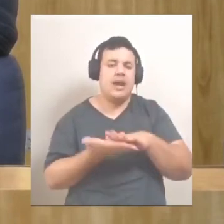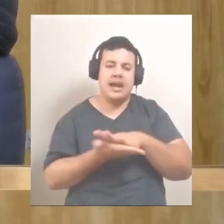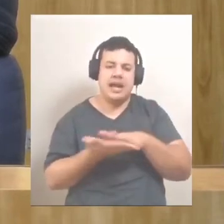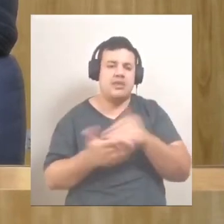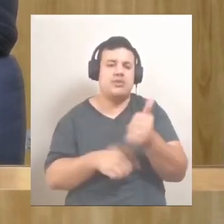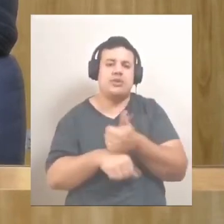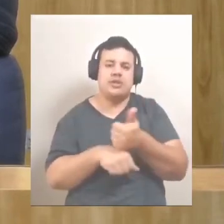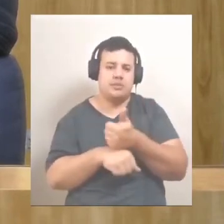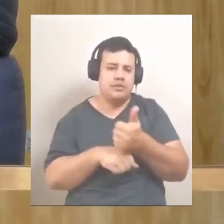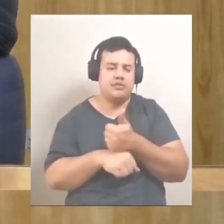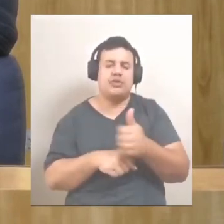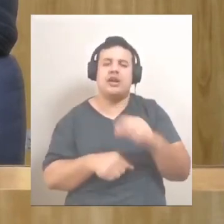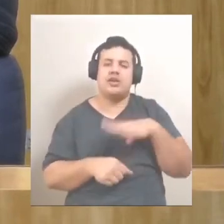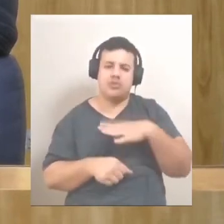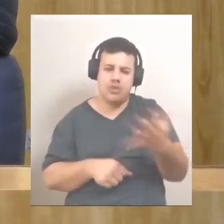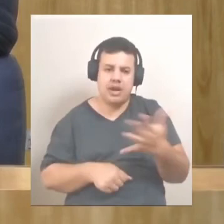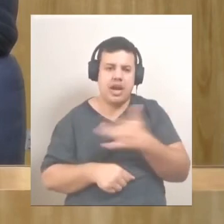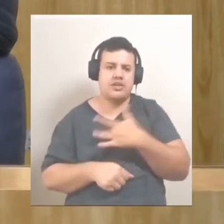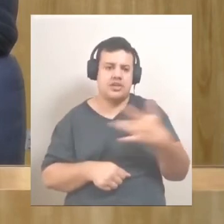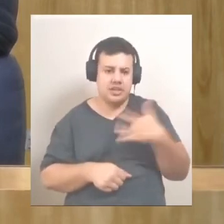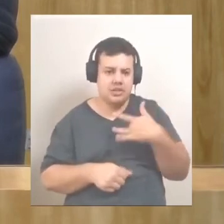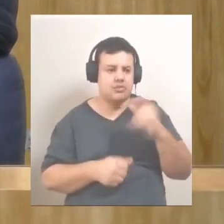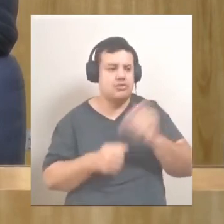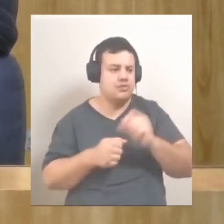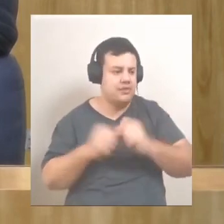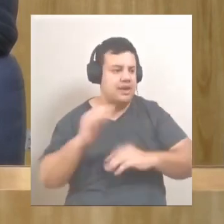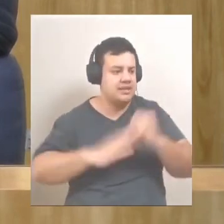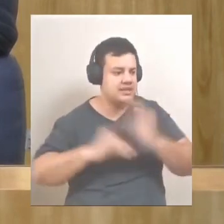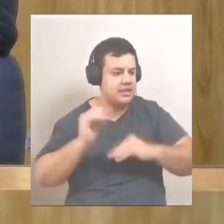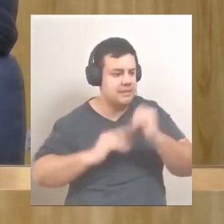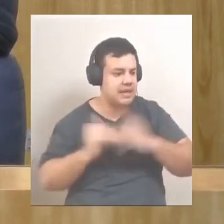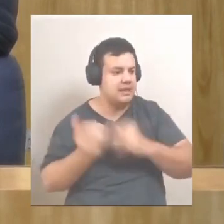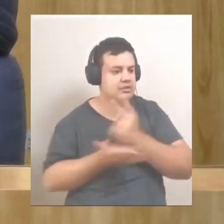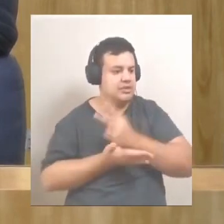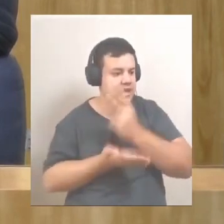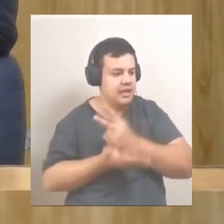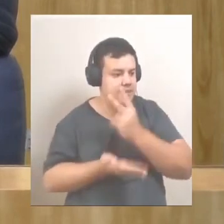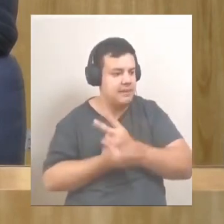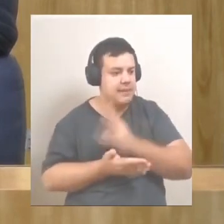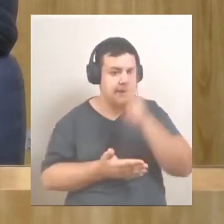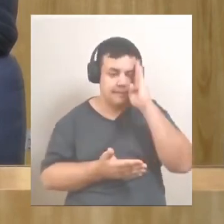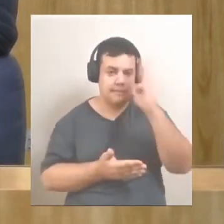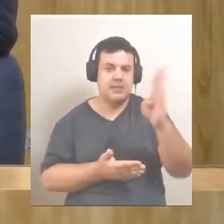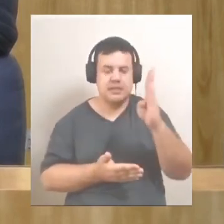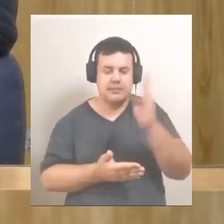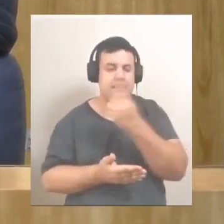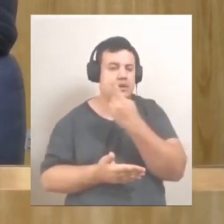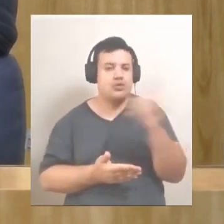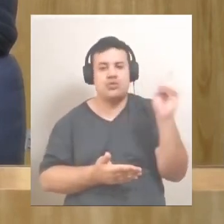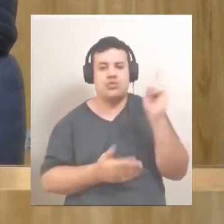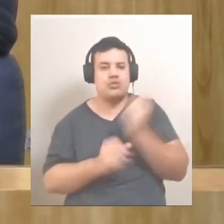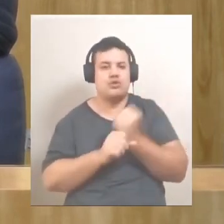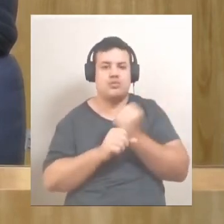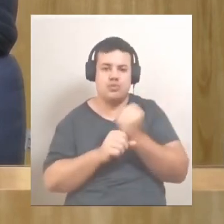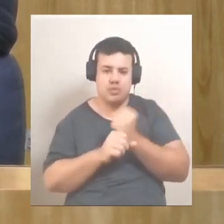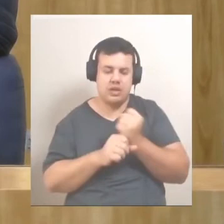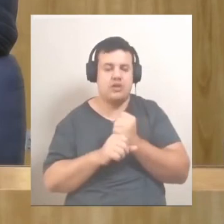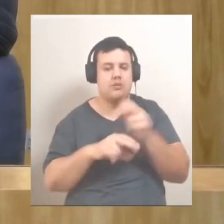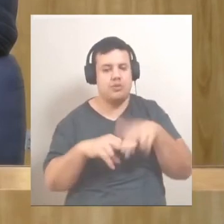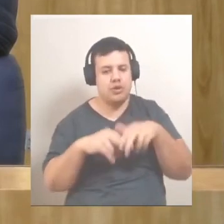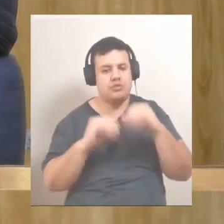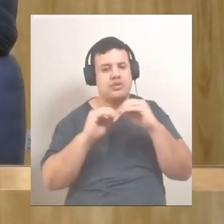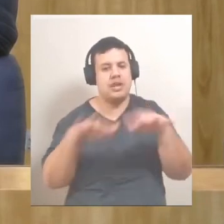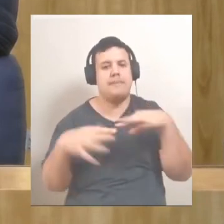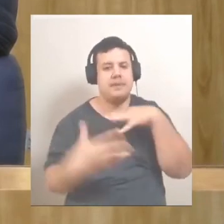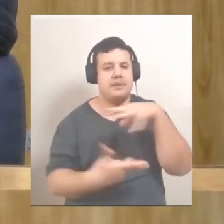profissionais valentes da saúde fazem, sempre fizeram, mas principalmente nesse último ano e meio por conta da pandemia.